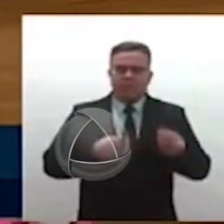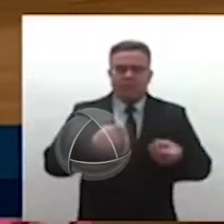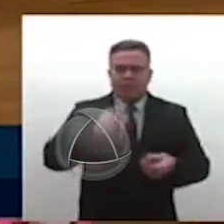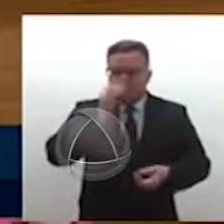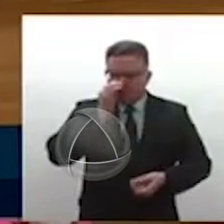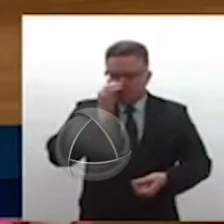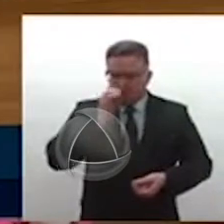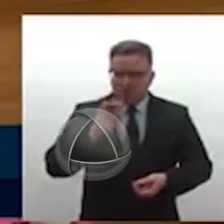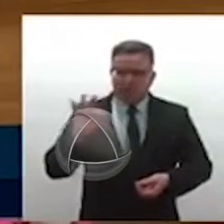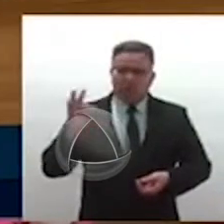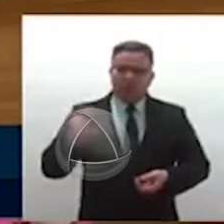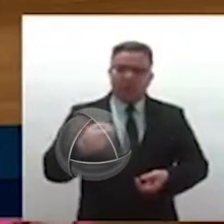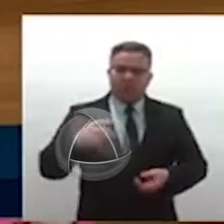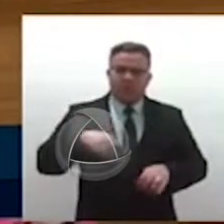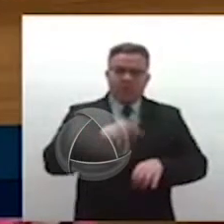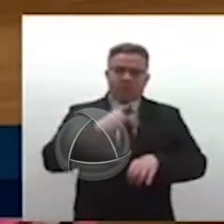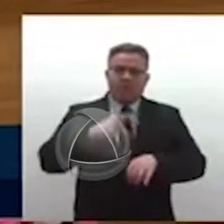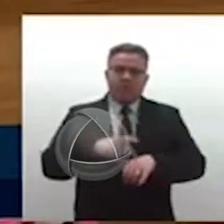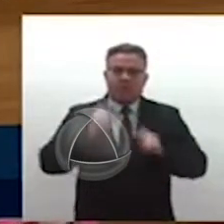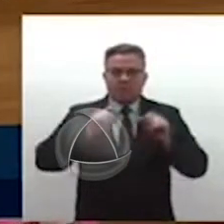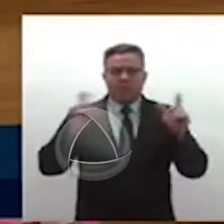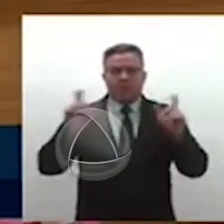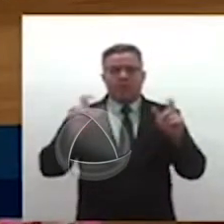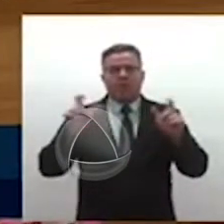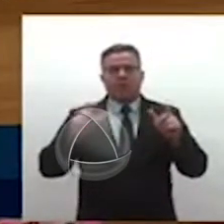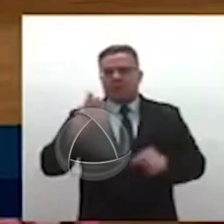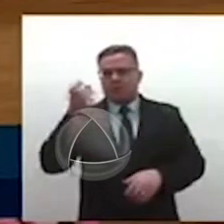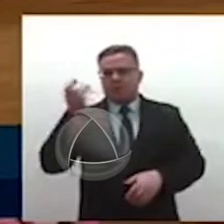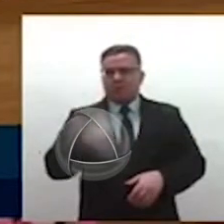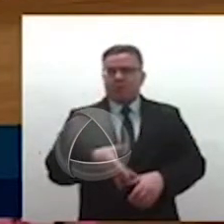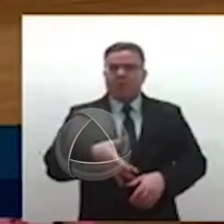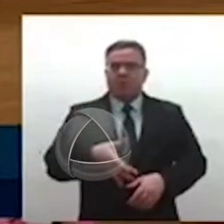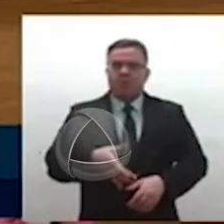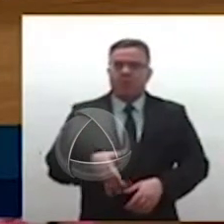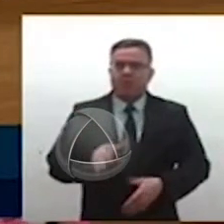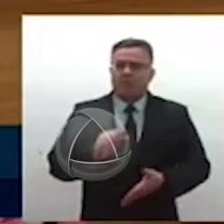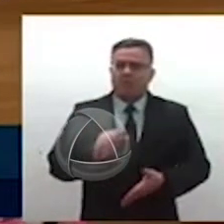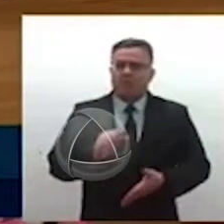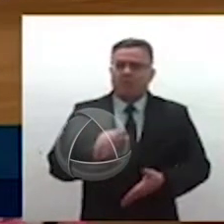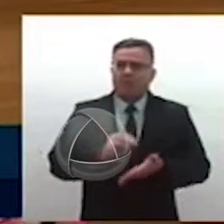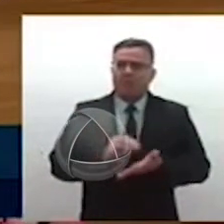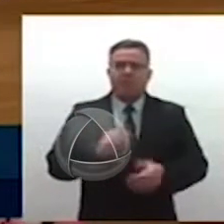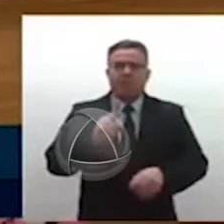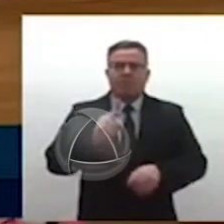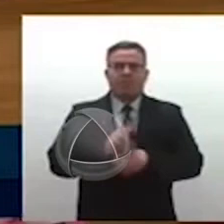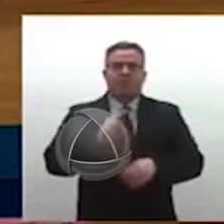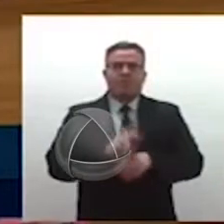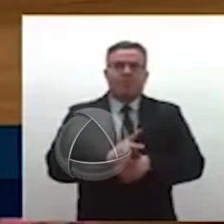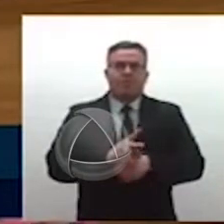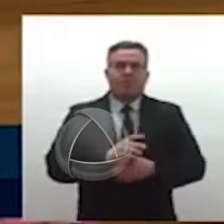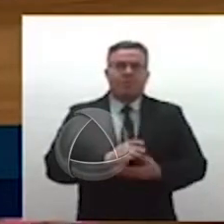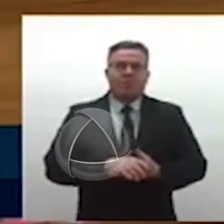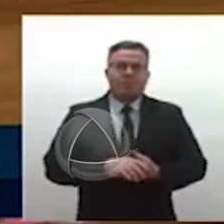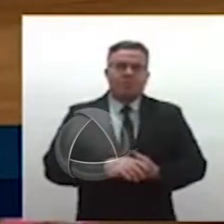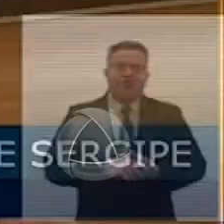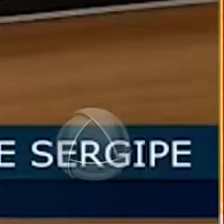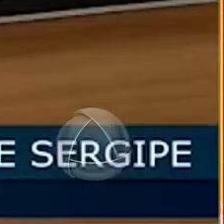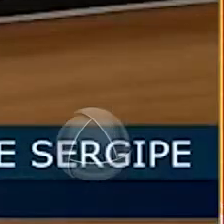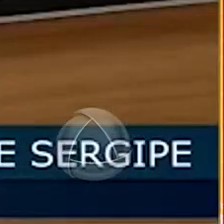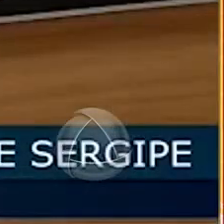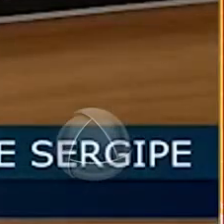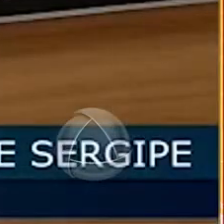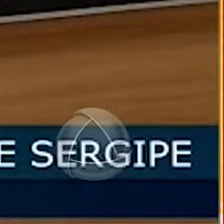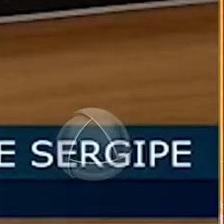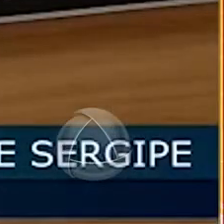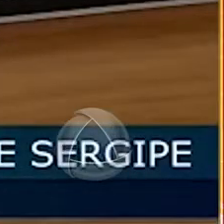todo o país. O abandono e a falta de assistência para